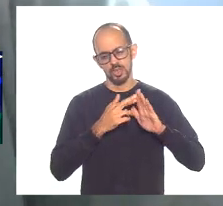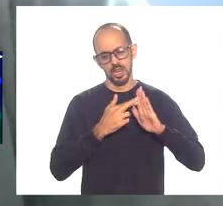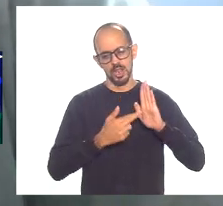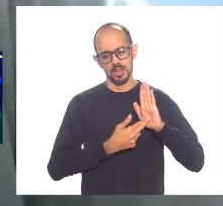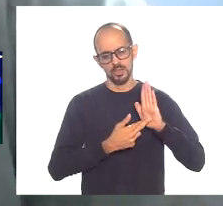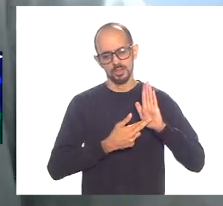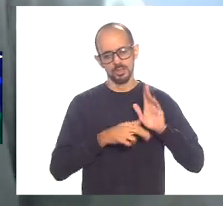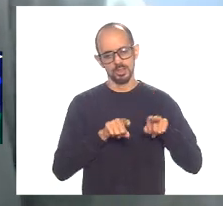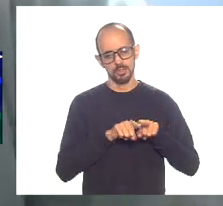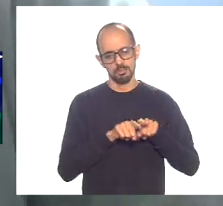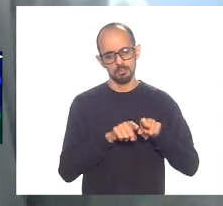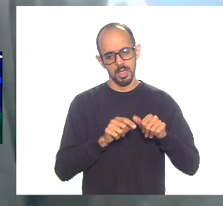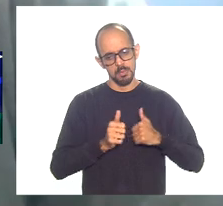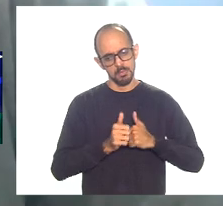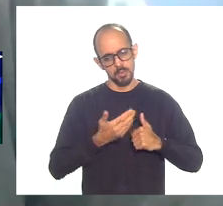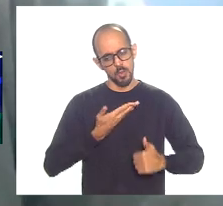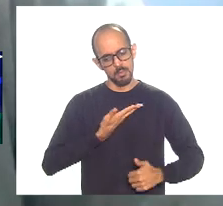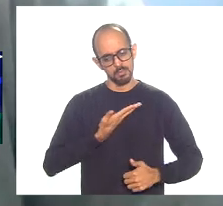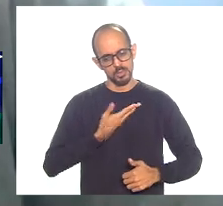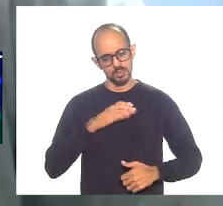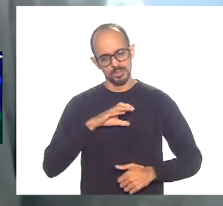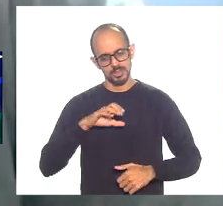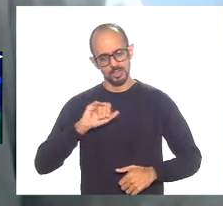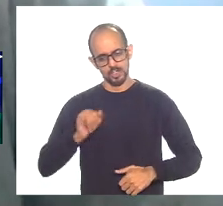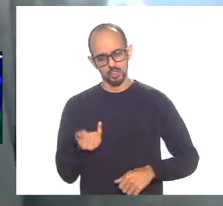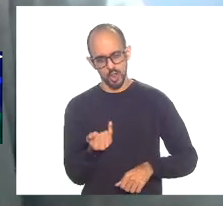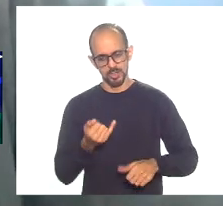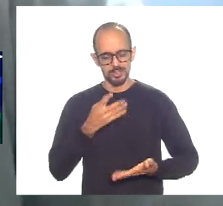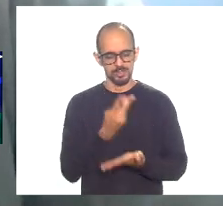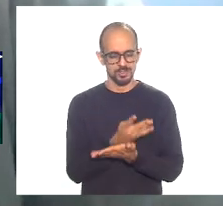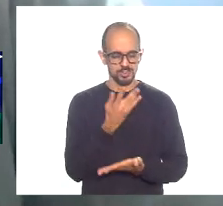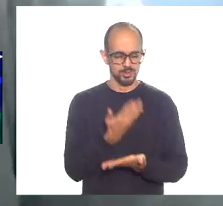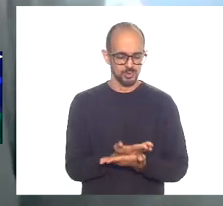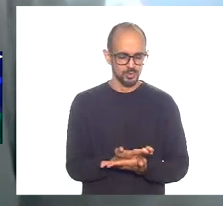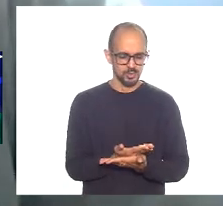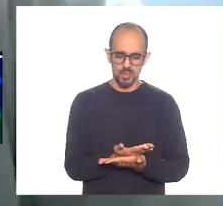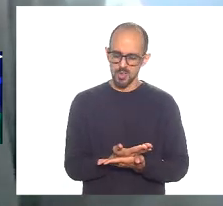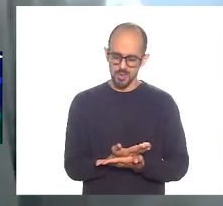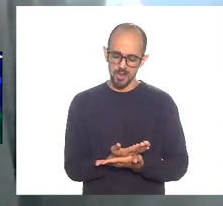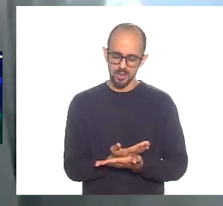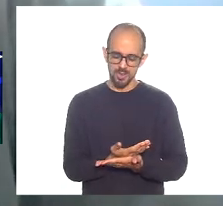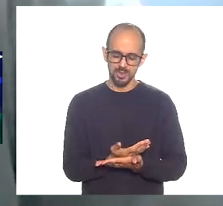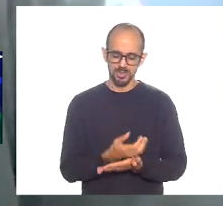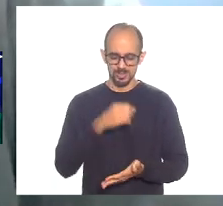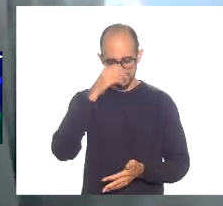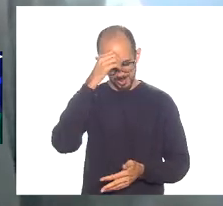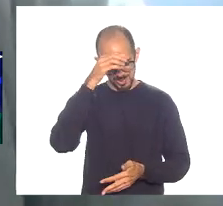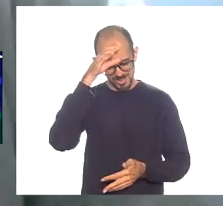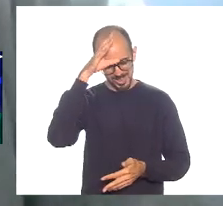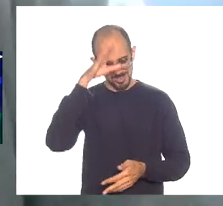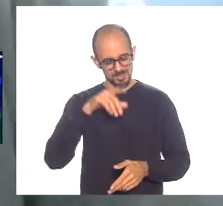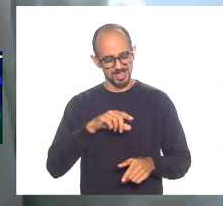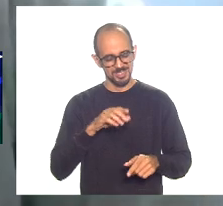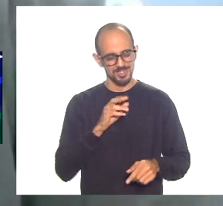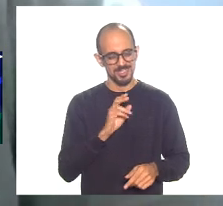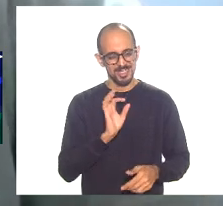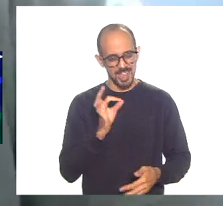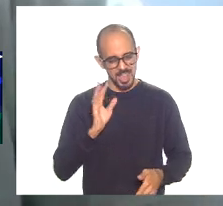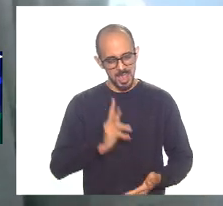meu companheiro da ccj sempre muito estudioso muito sensato aproveito para prometer